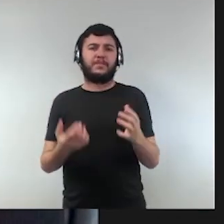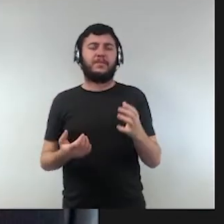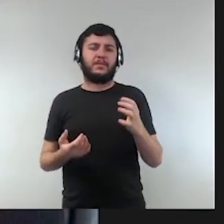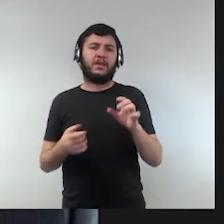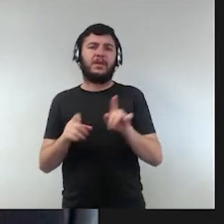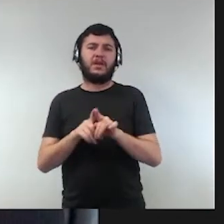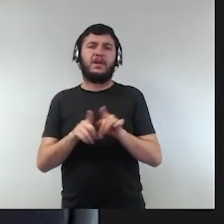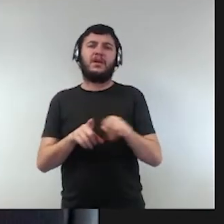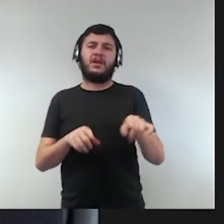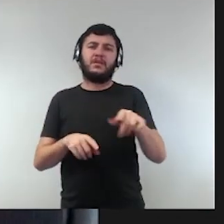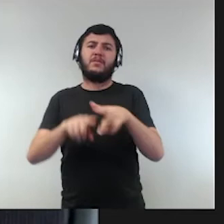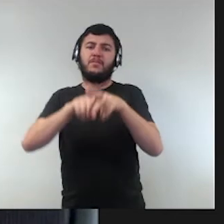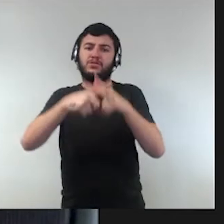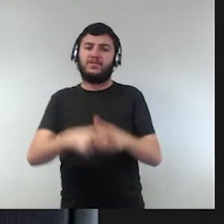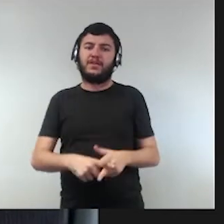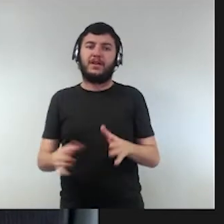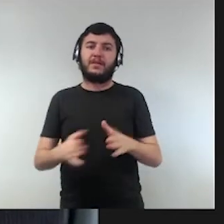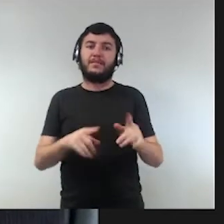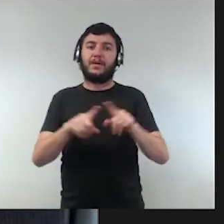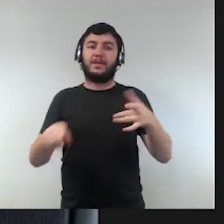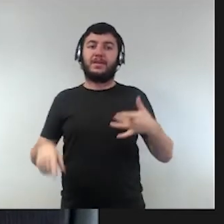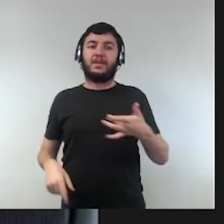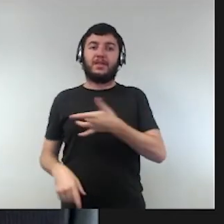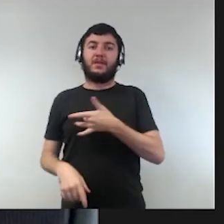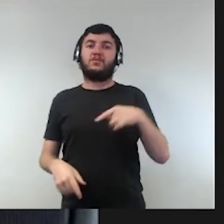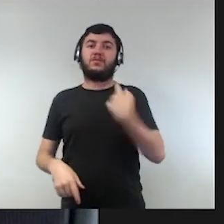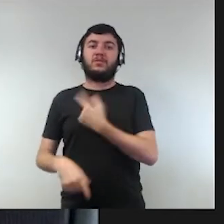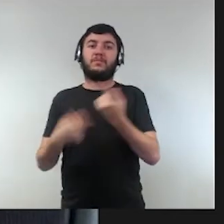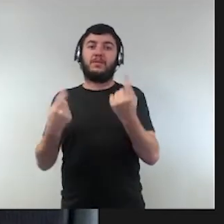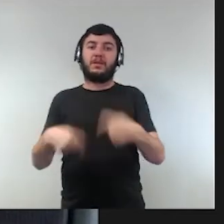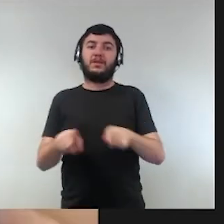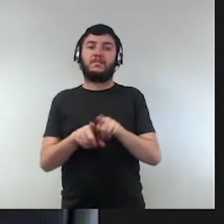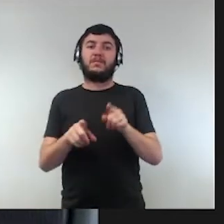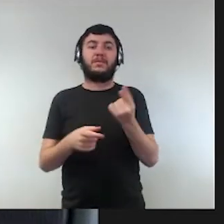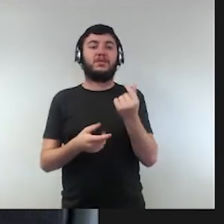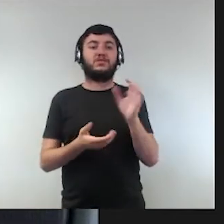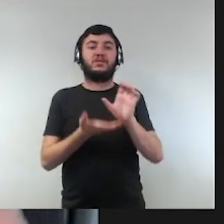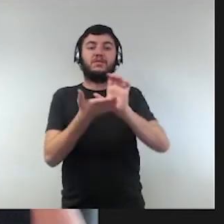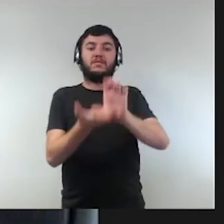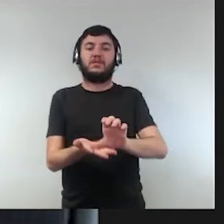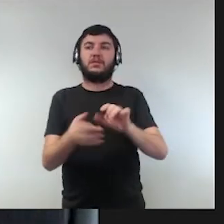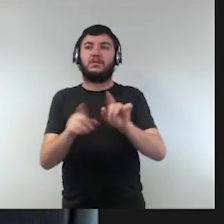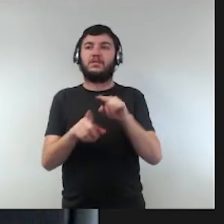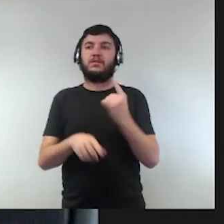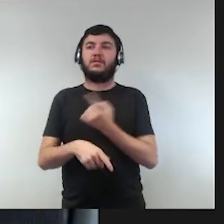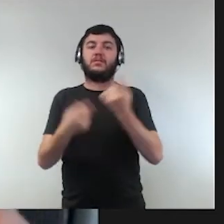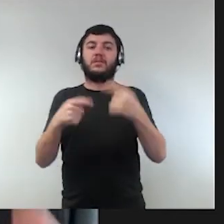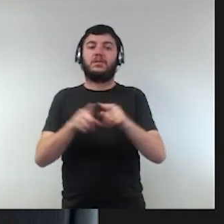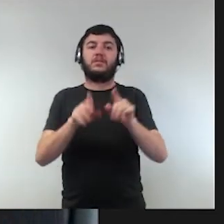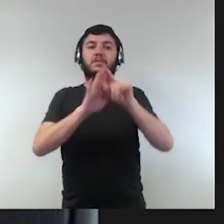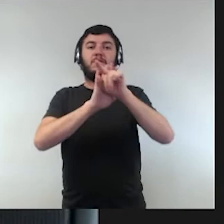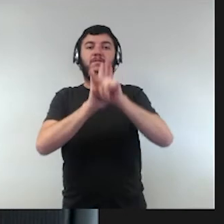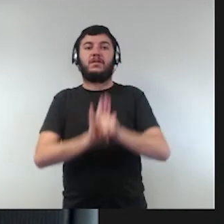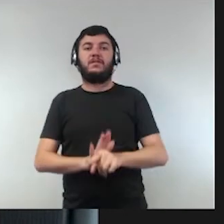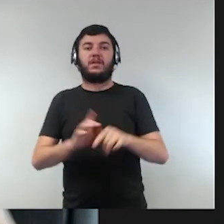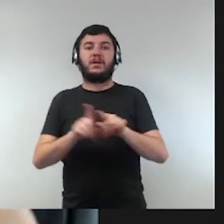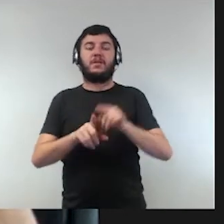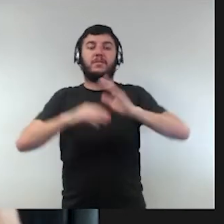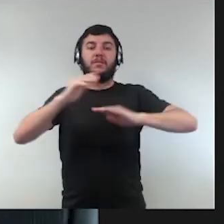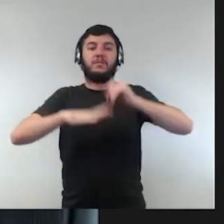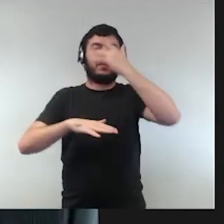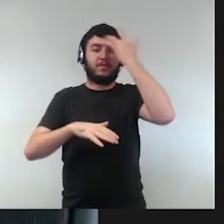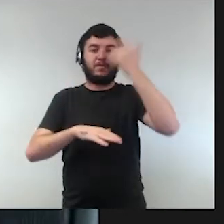saúde, nós precisamos de investimento. Então, precisamos nos cercar de profissionais, técnicos,